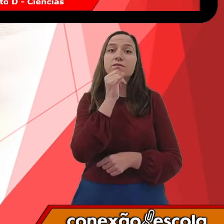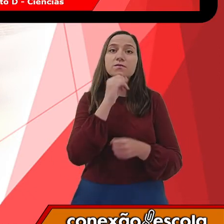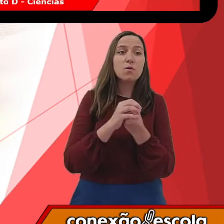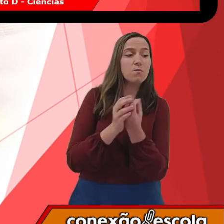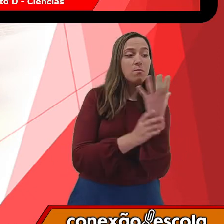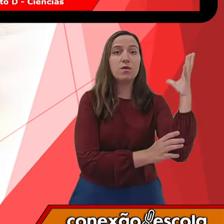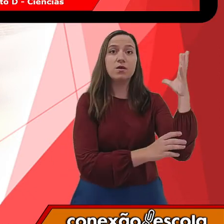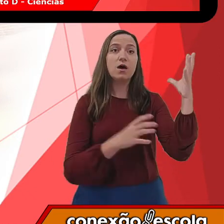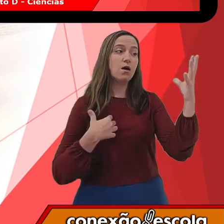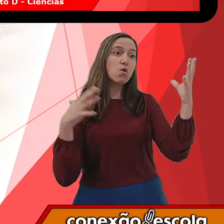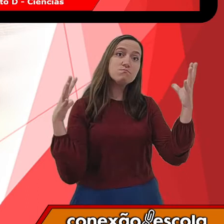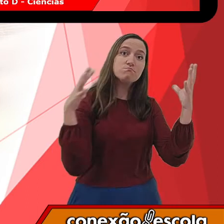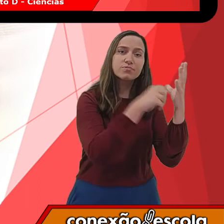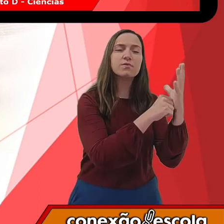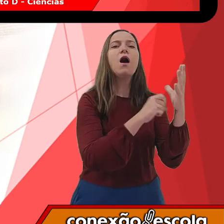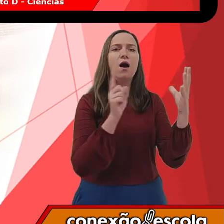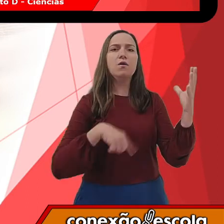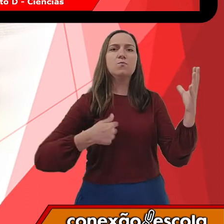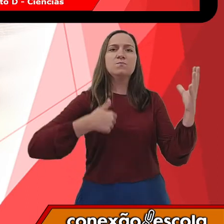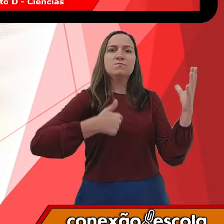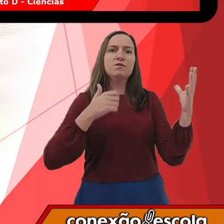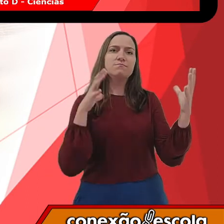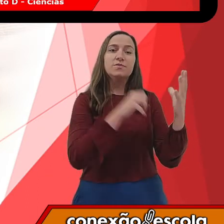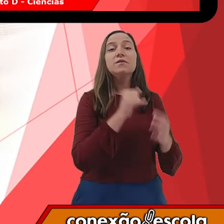consumidores primários, como, por exemplo, é o caso do